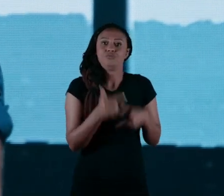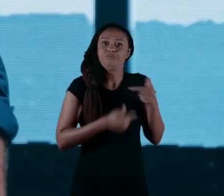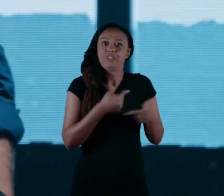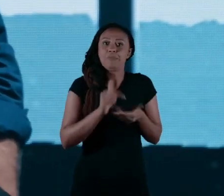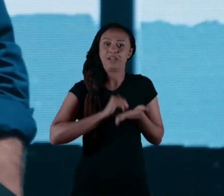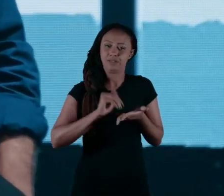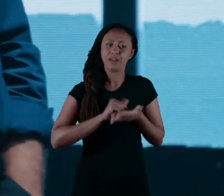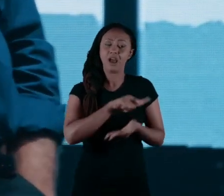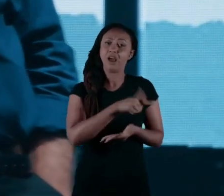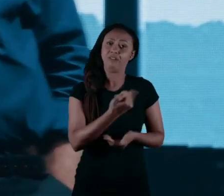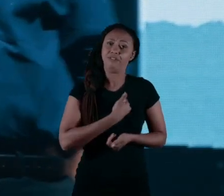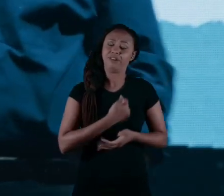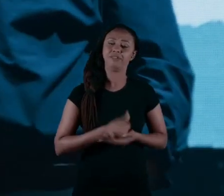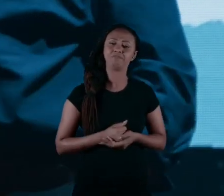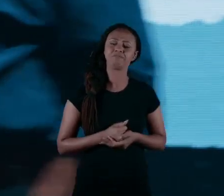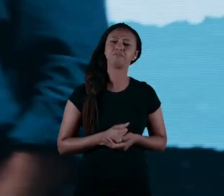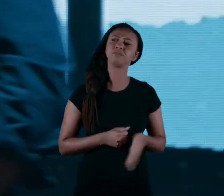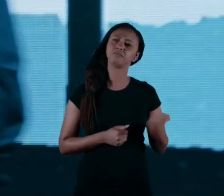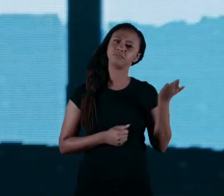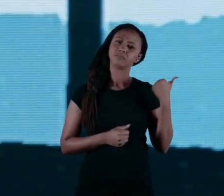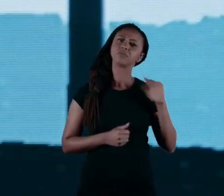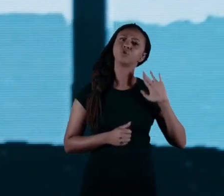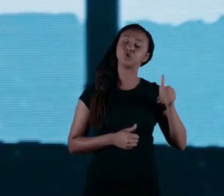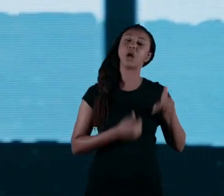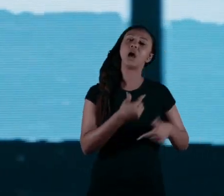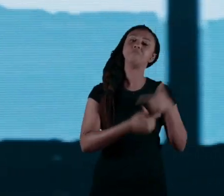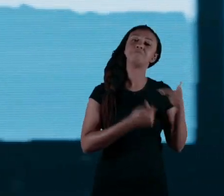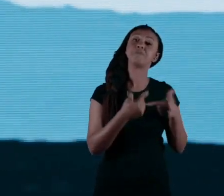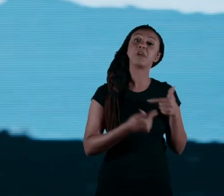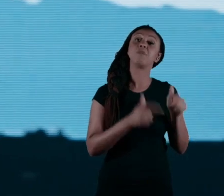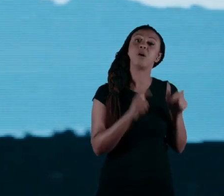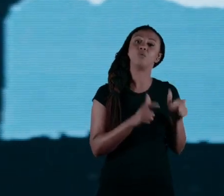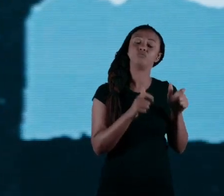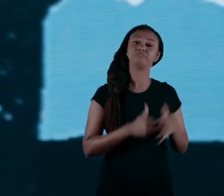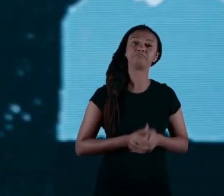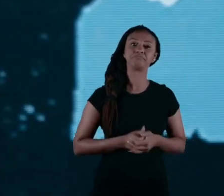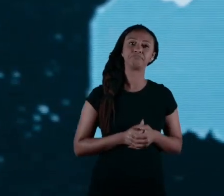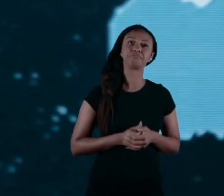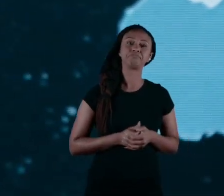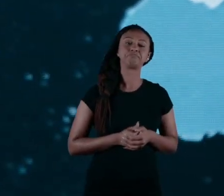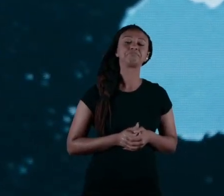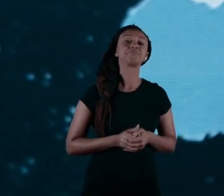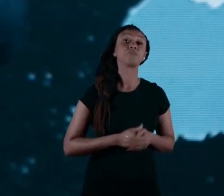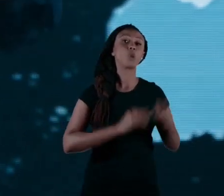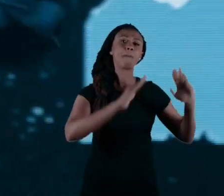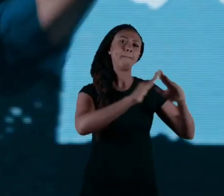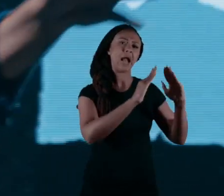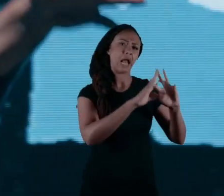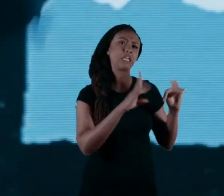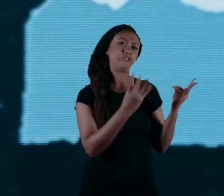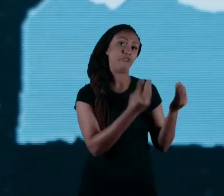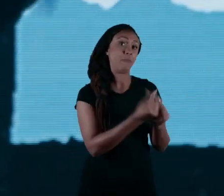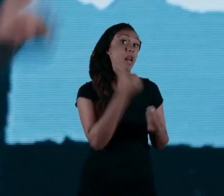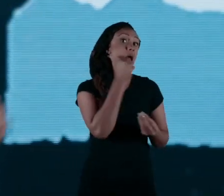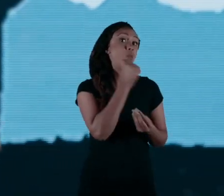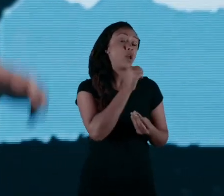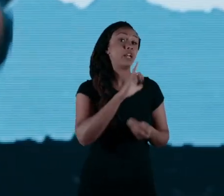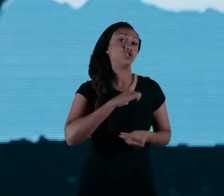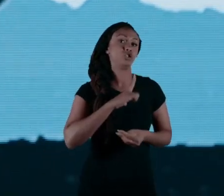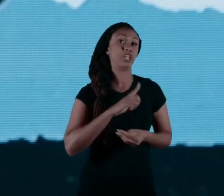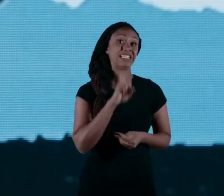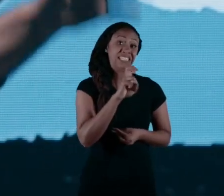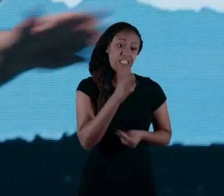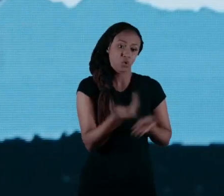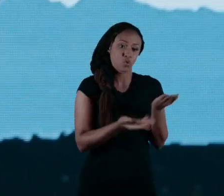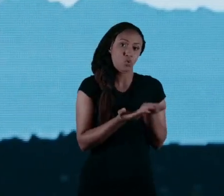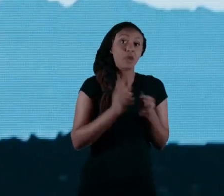E ela conta que ela trabalhou numa casa em que a mulher tinha 5 empregadas e uma governanta. Era